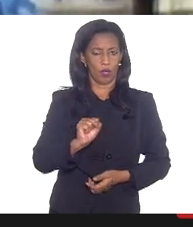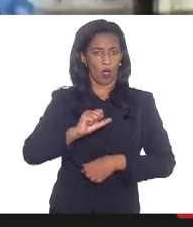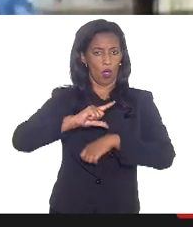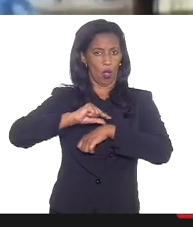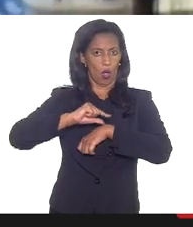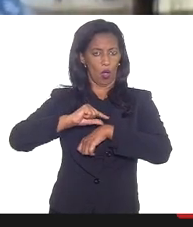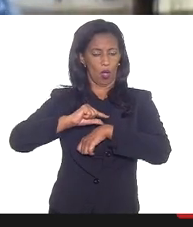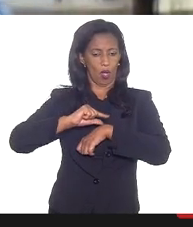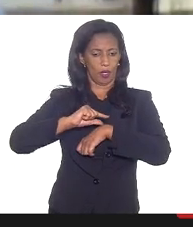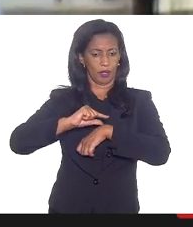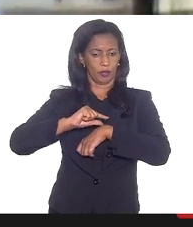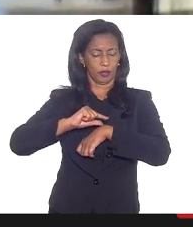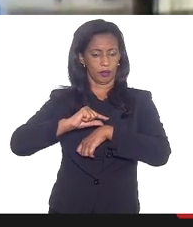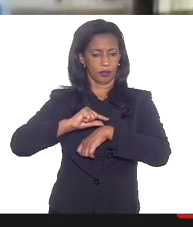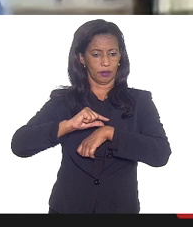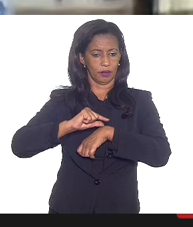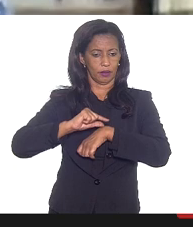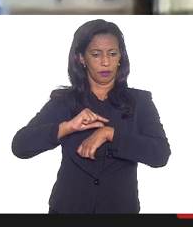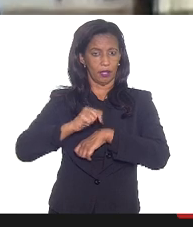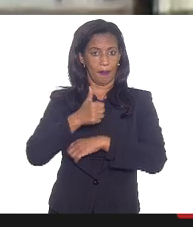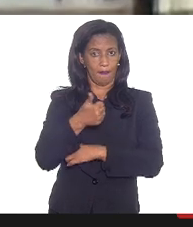horas, no mínimo,